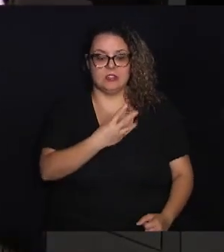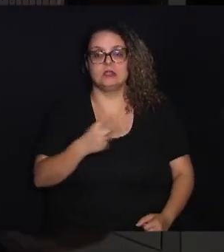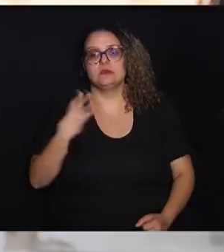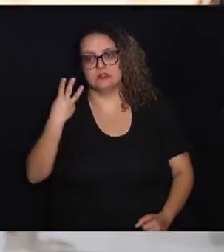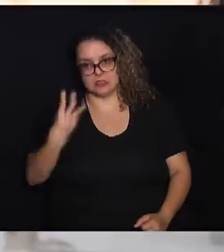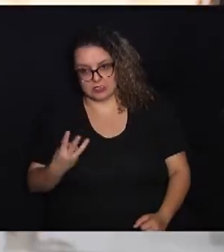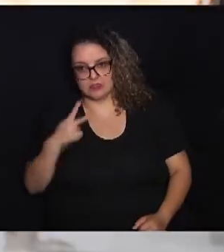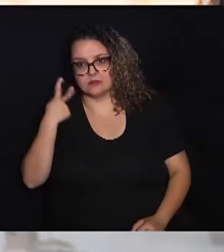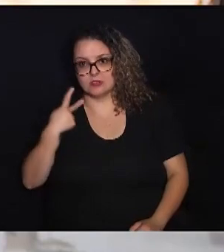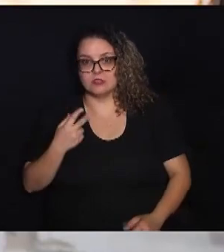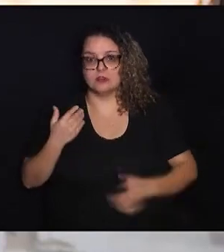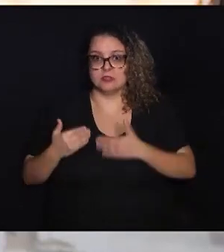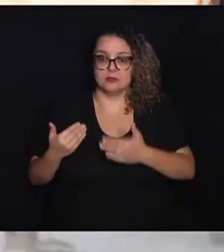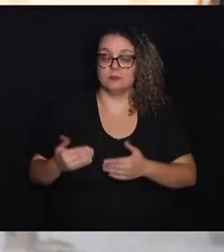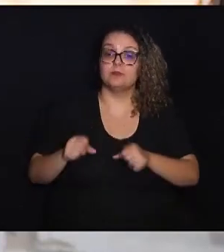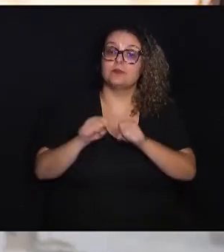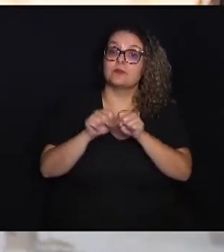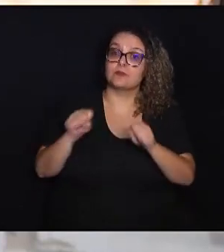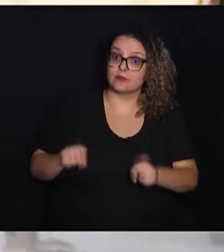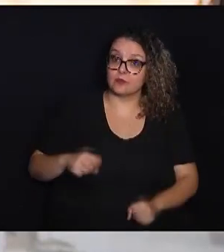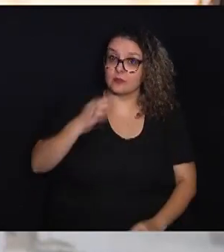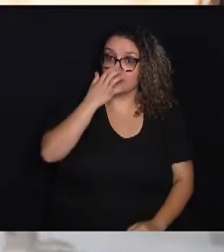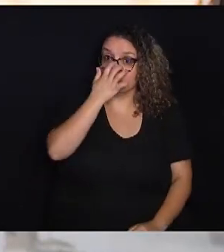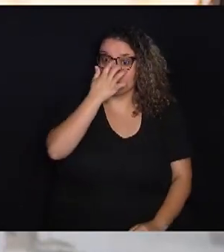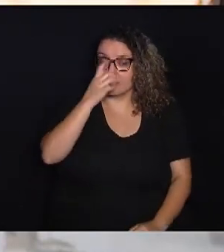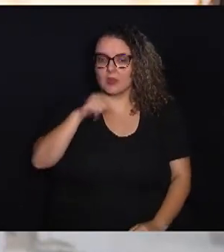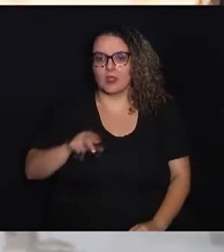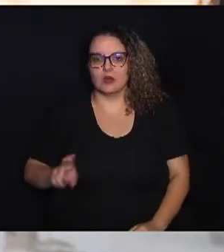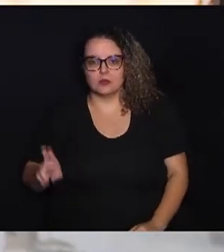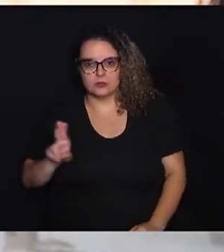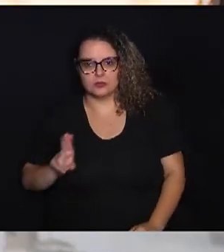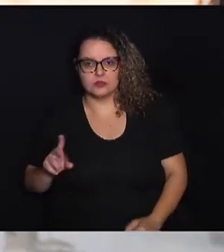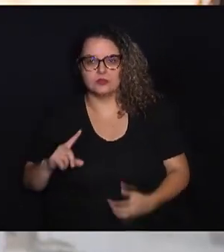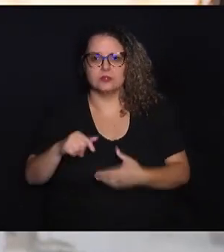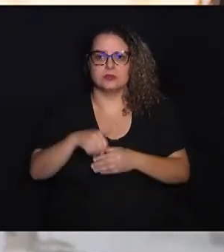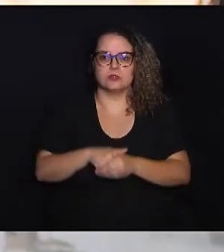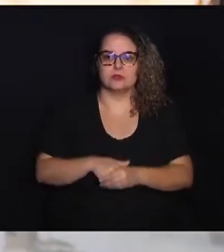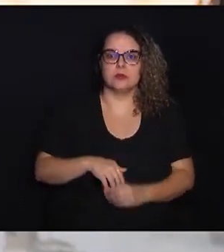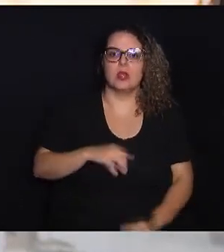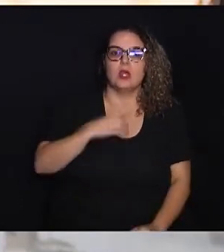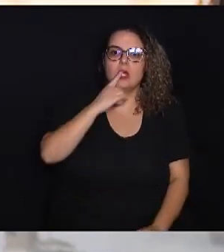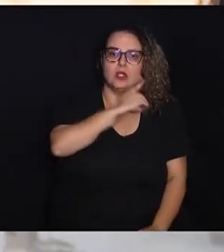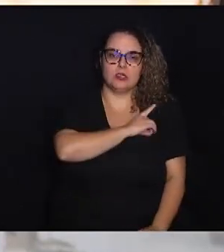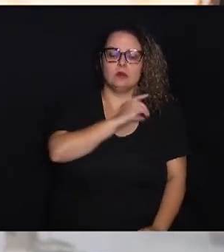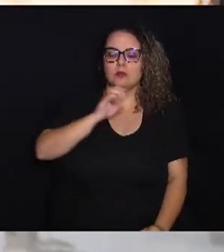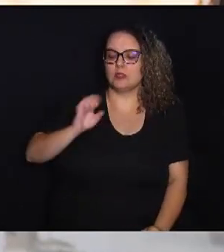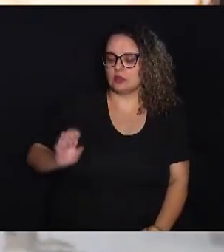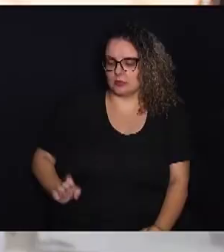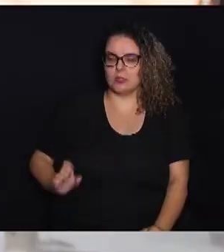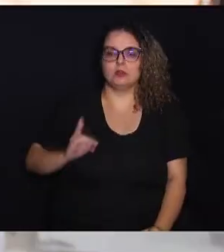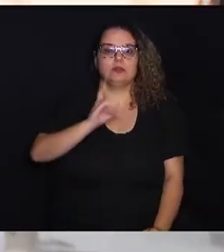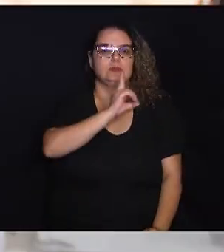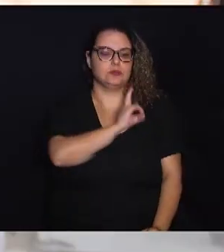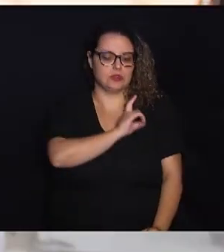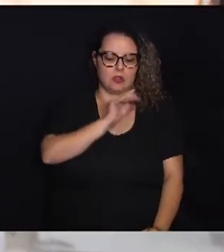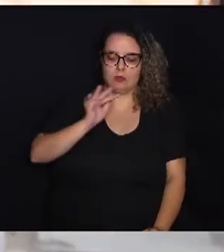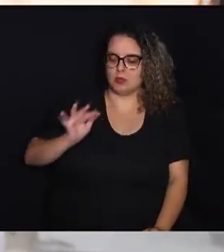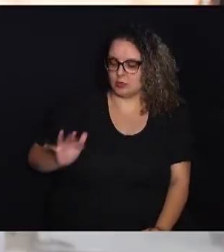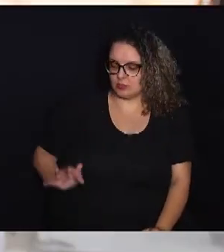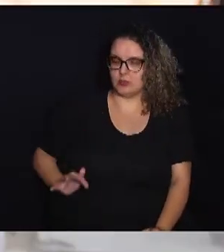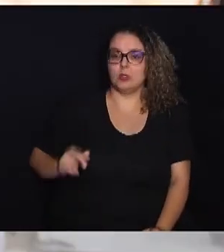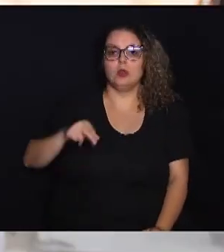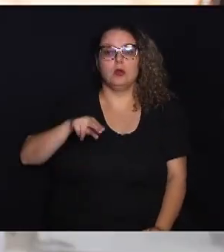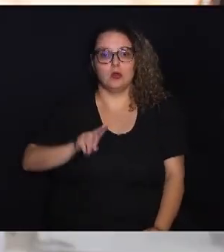assim por diante. Esse sistema é usado nas eleições para deputado estadual, deputado federal